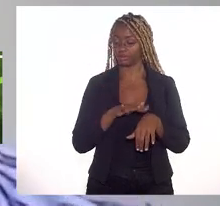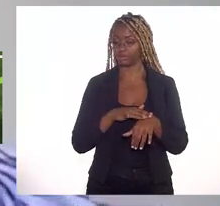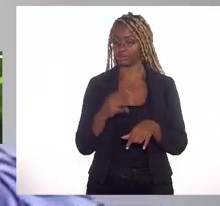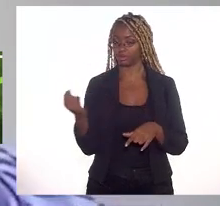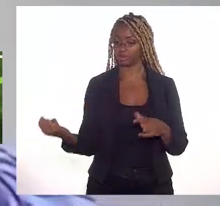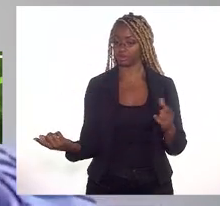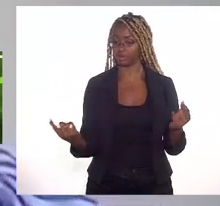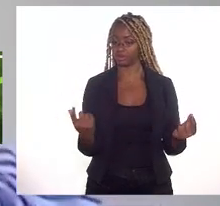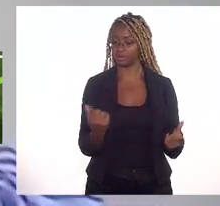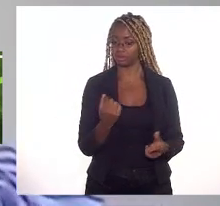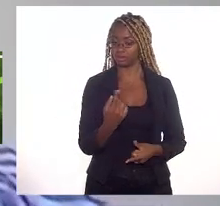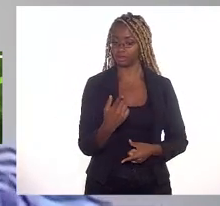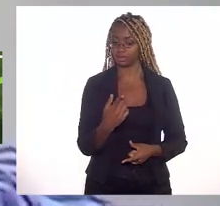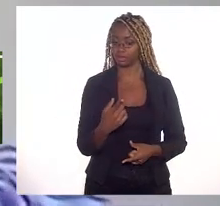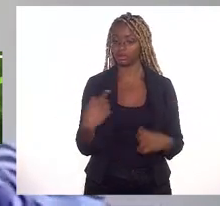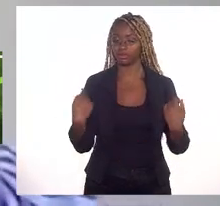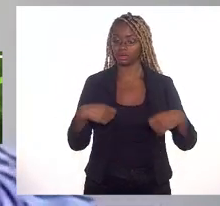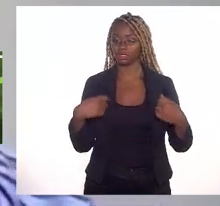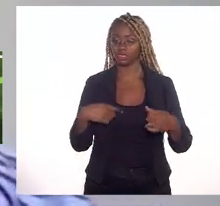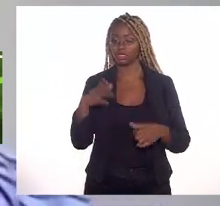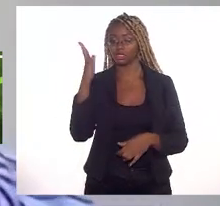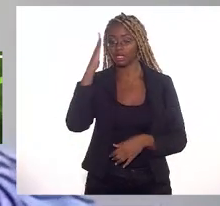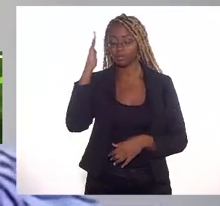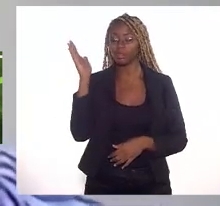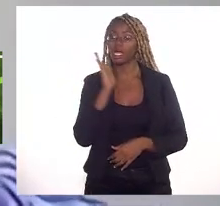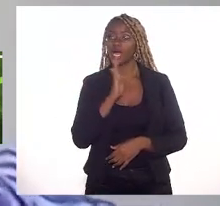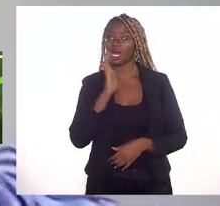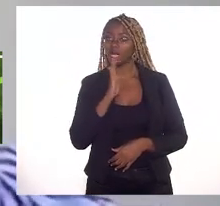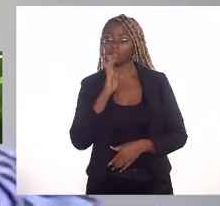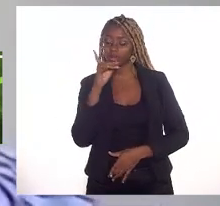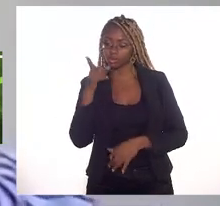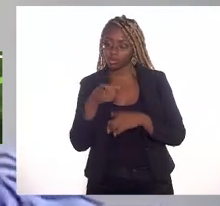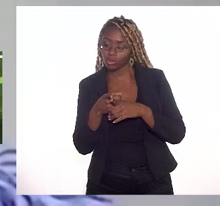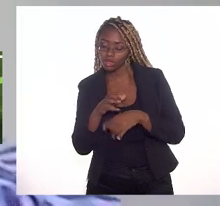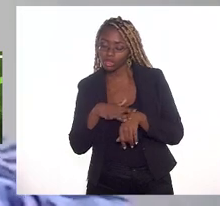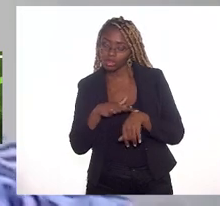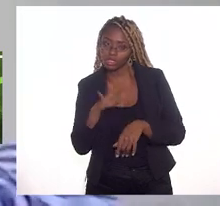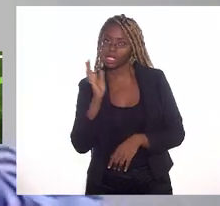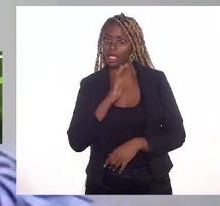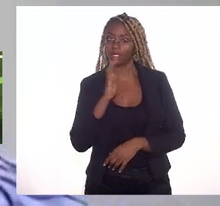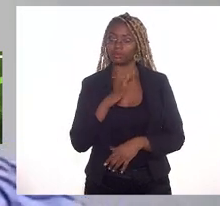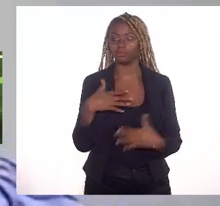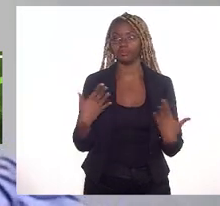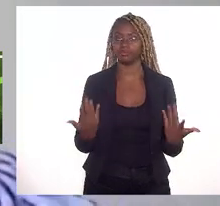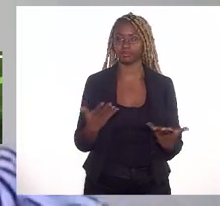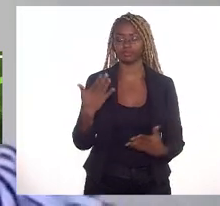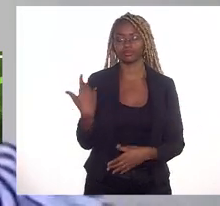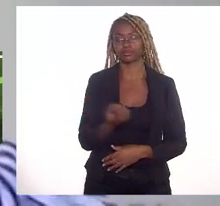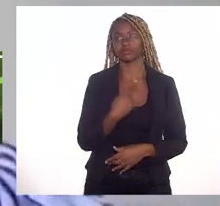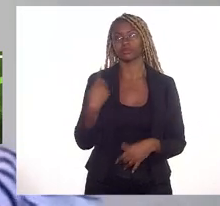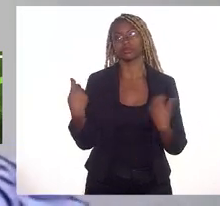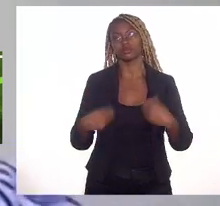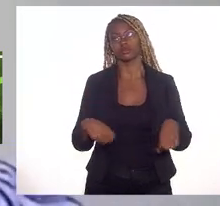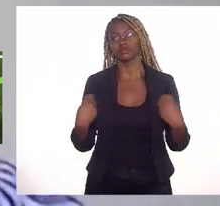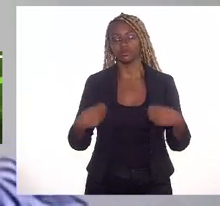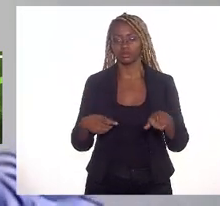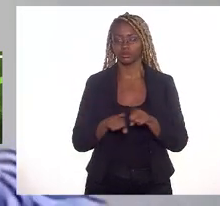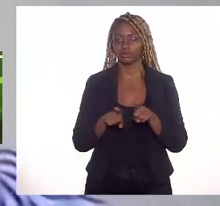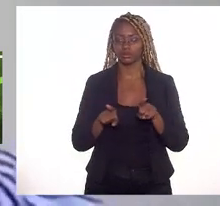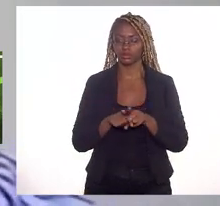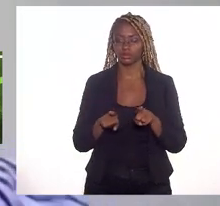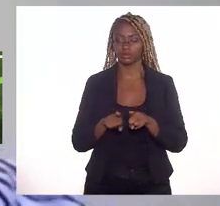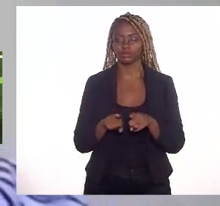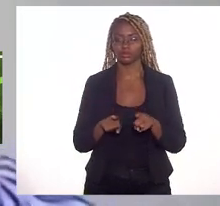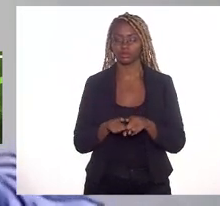é o diagnóstico precoce, né? Consequentemente, nós precisamos, eu acho que a Comissão de Saúde nos